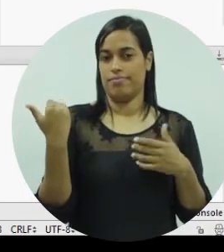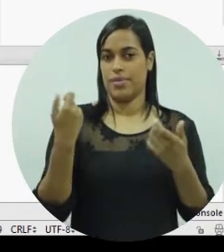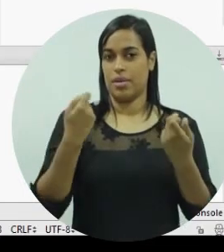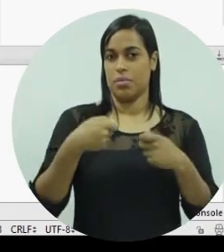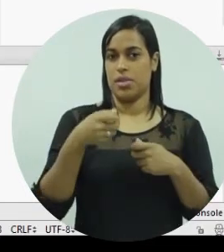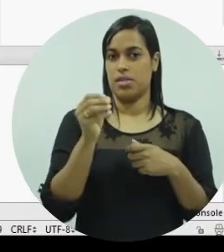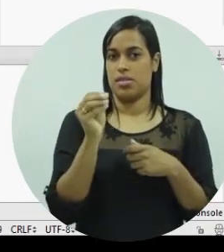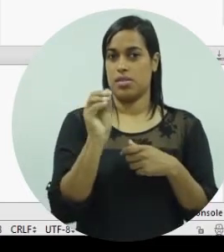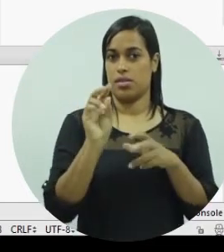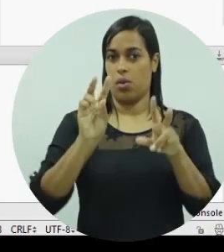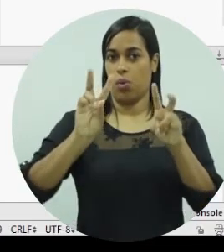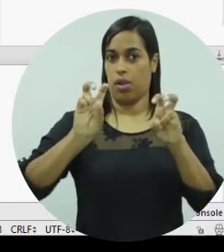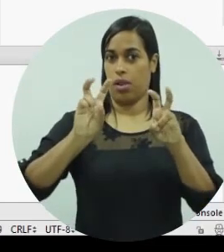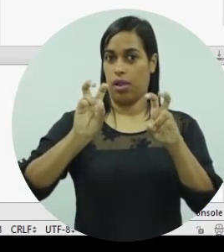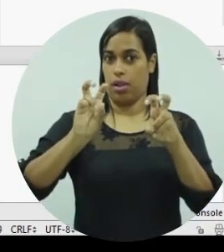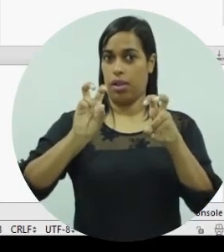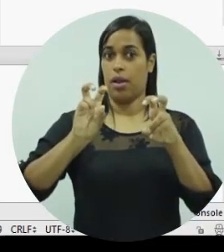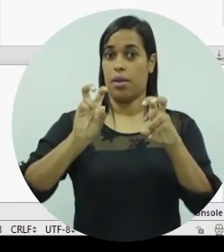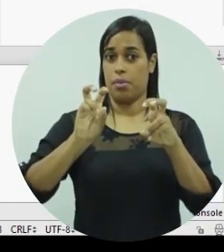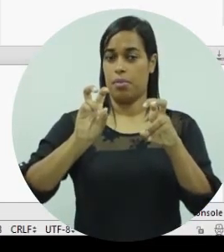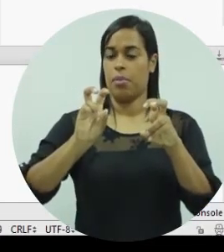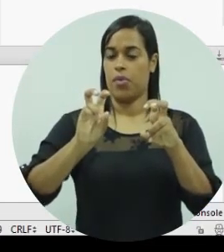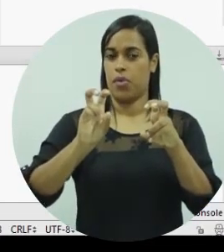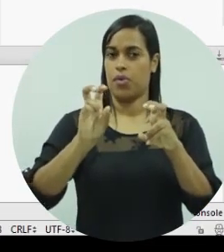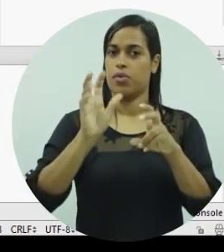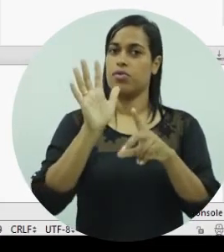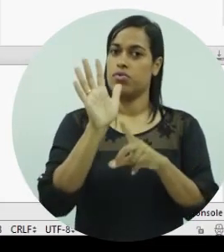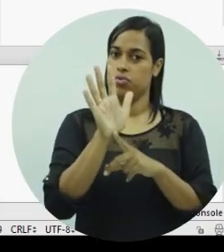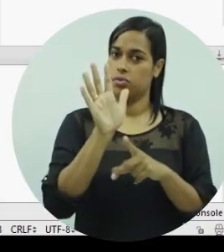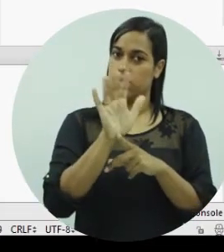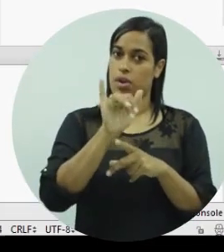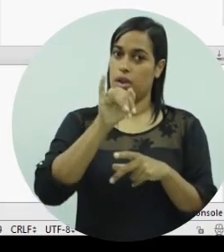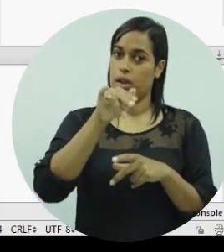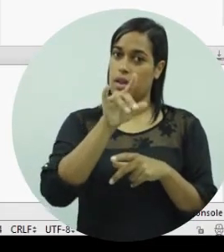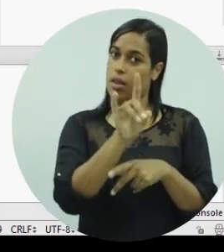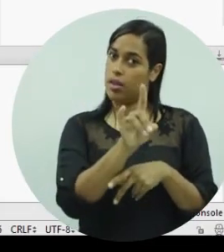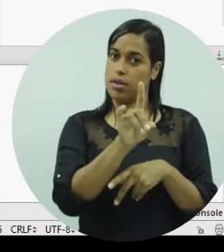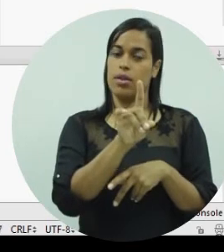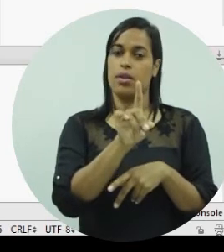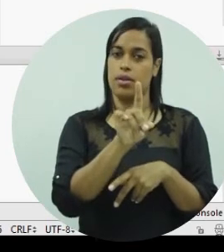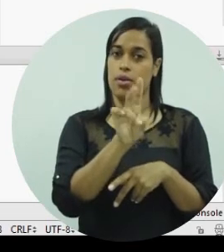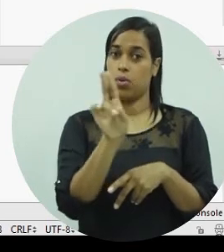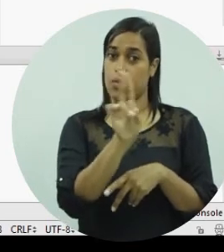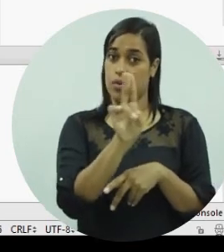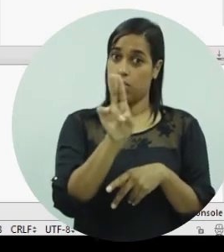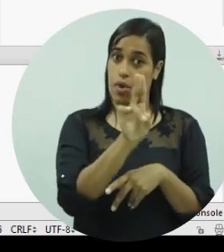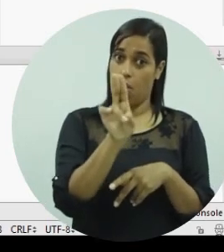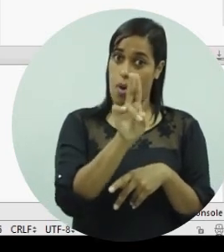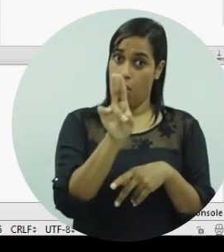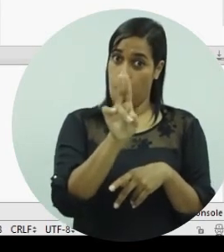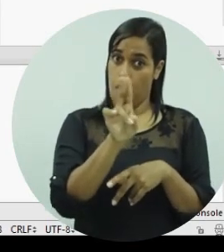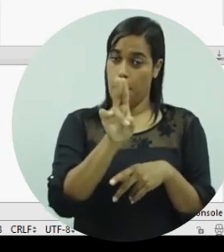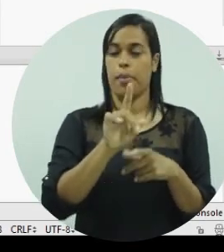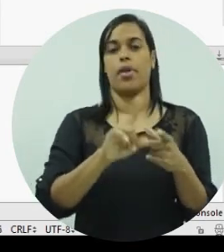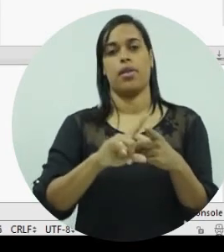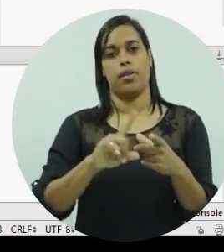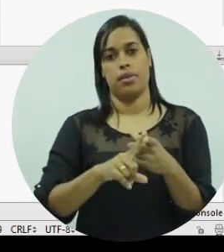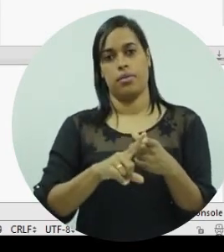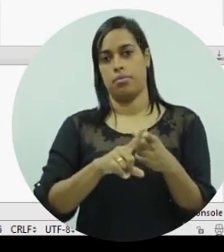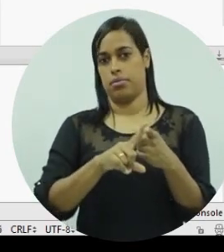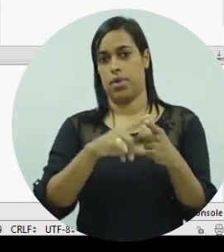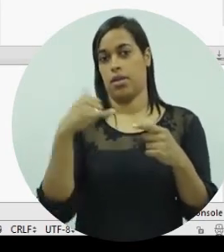tipo inteiro, que no caso em Java é representado por int, colocar o nome que a gente batiza, no caso